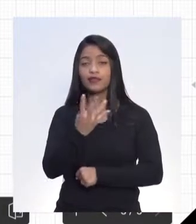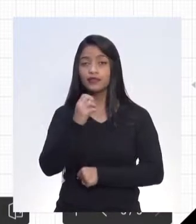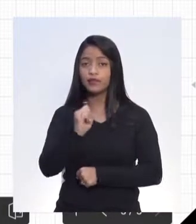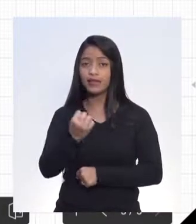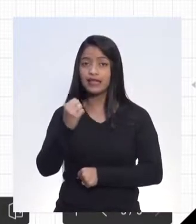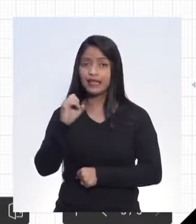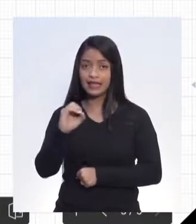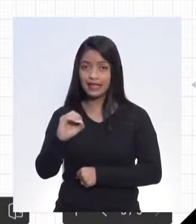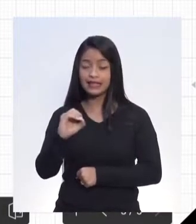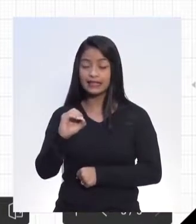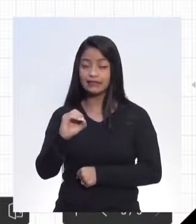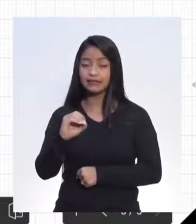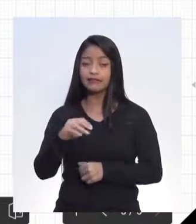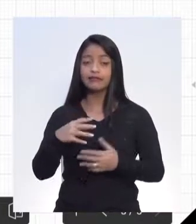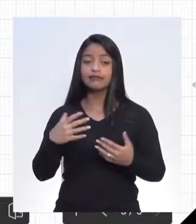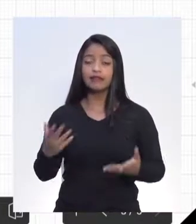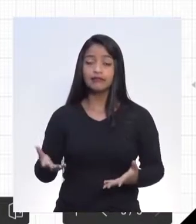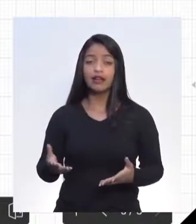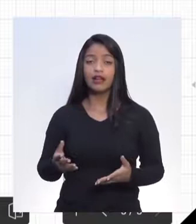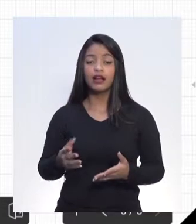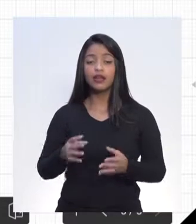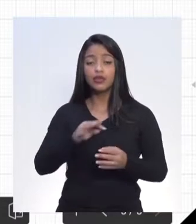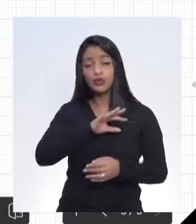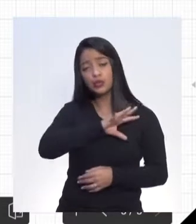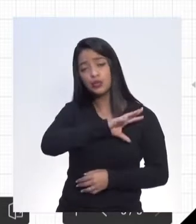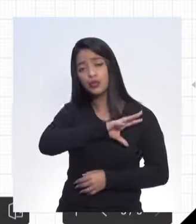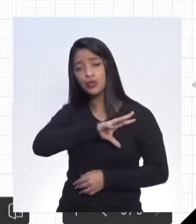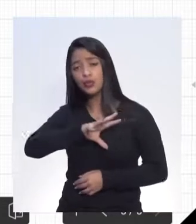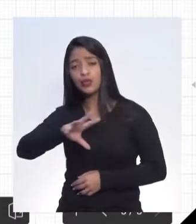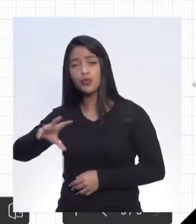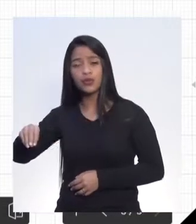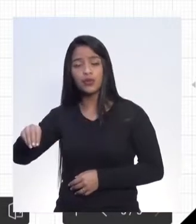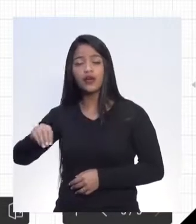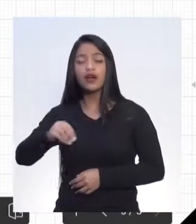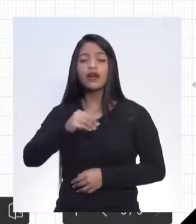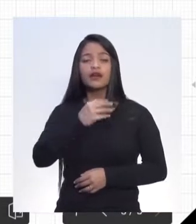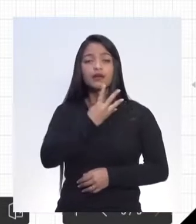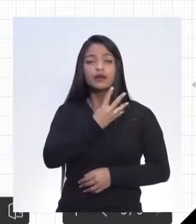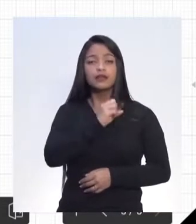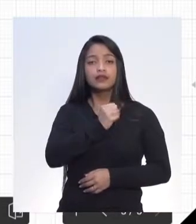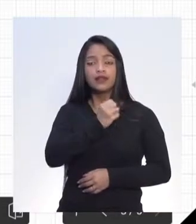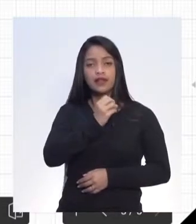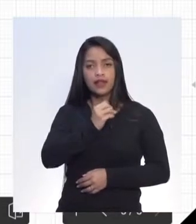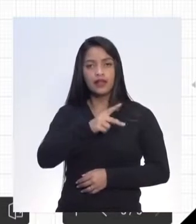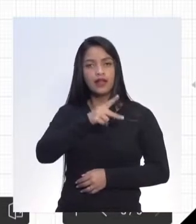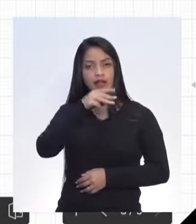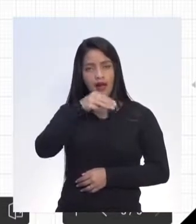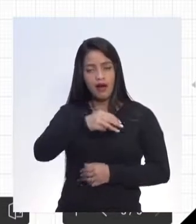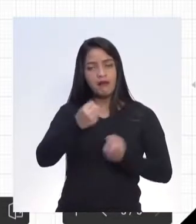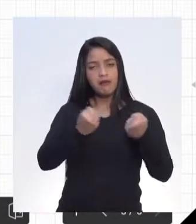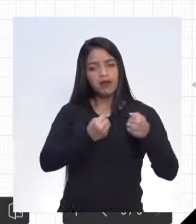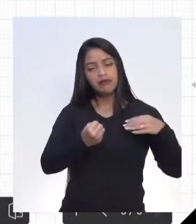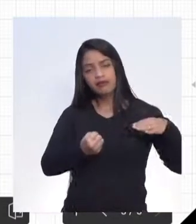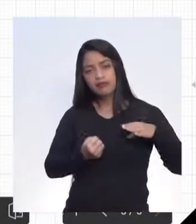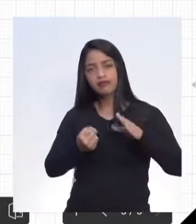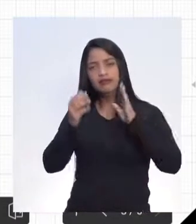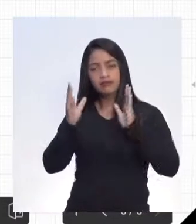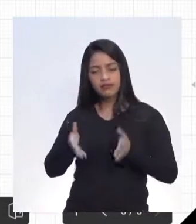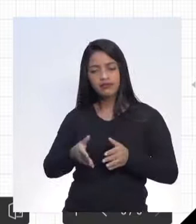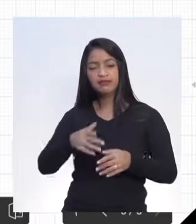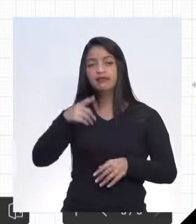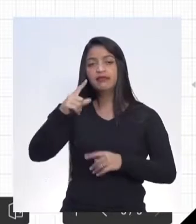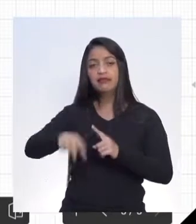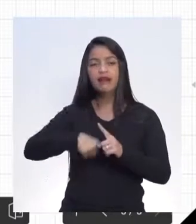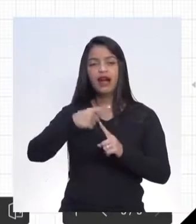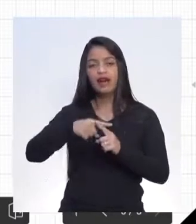480. E aí, o total da viagem, a distância total. Os 480 quilômetros do primeiro trecho, mais